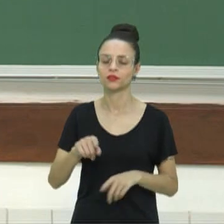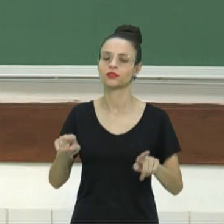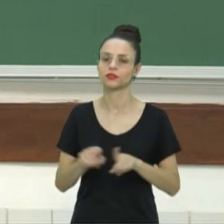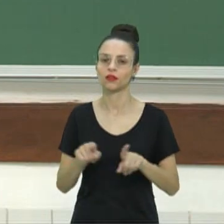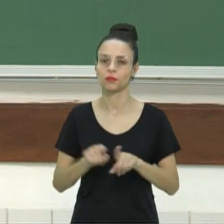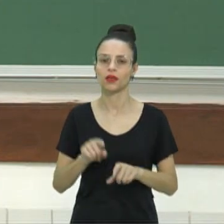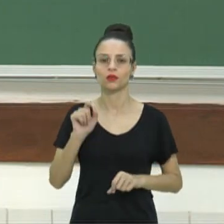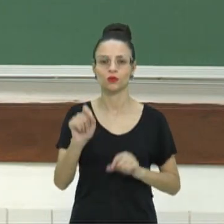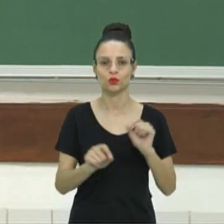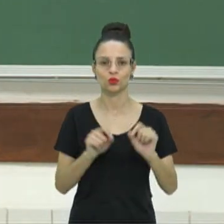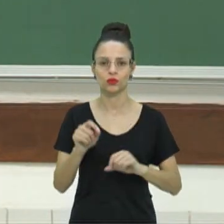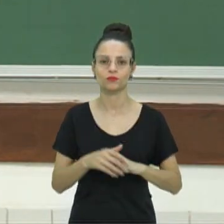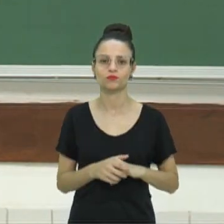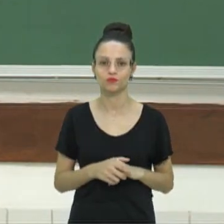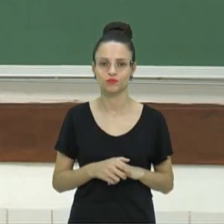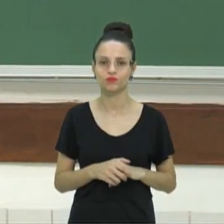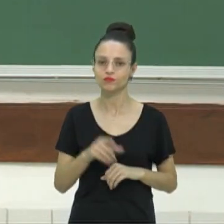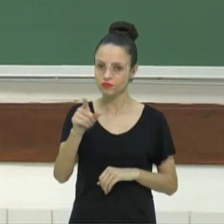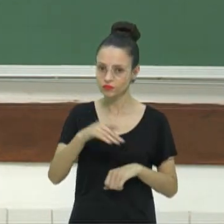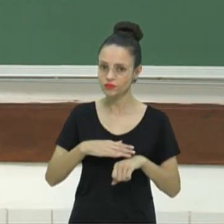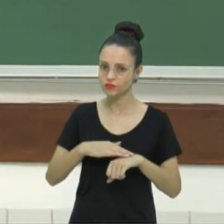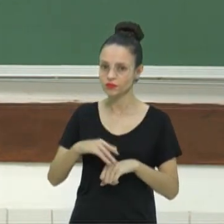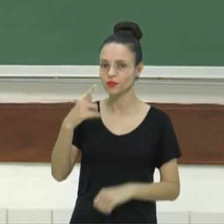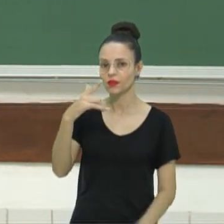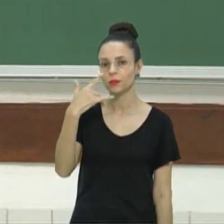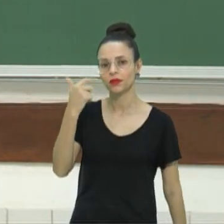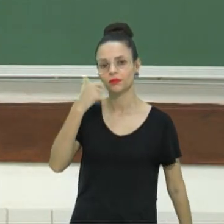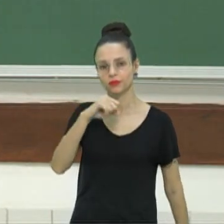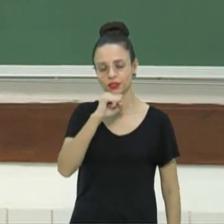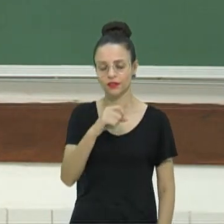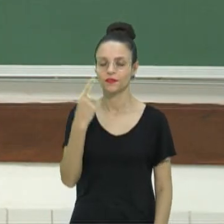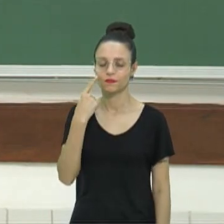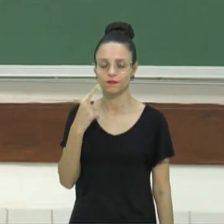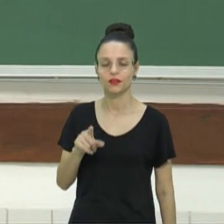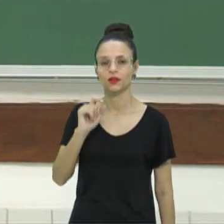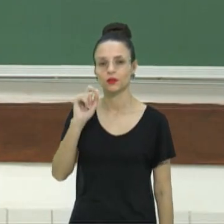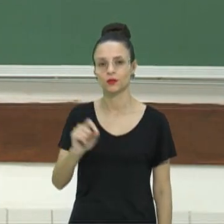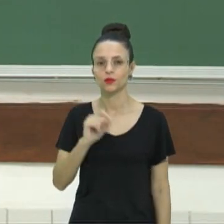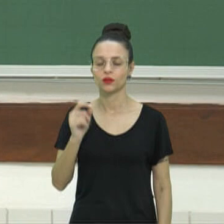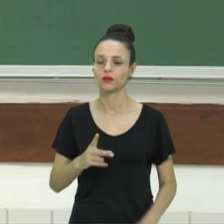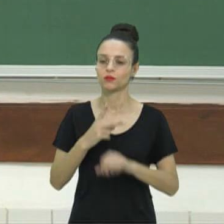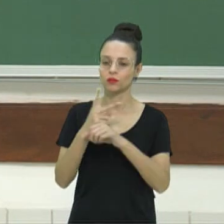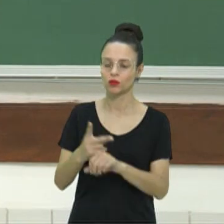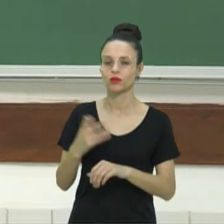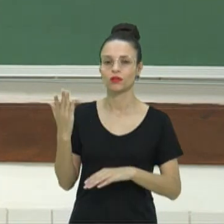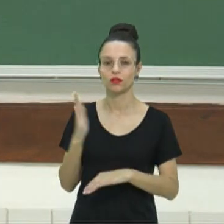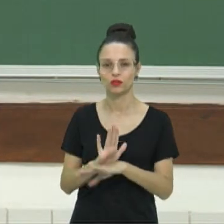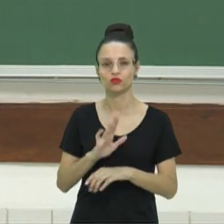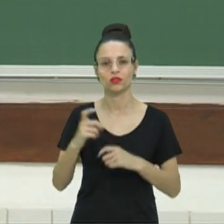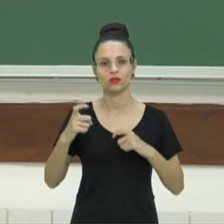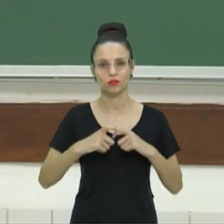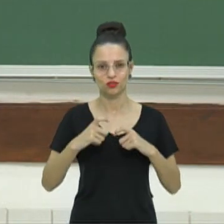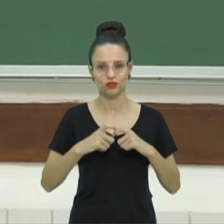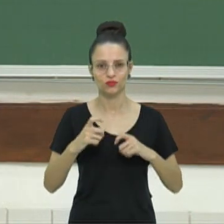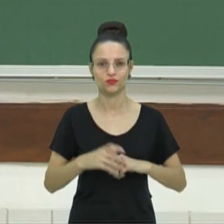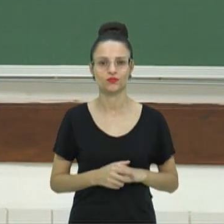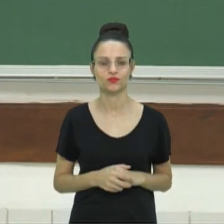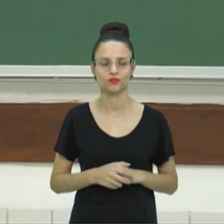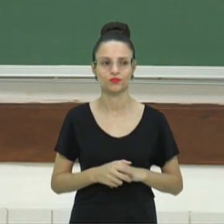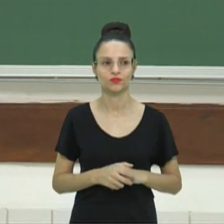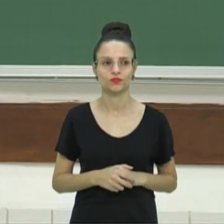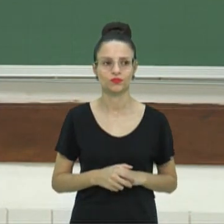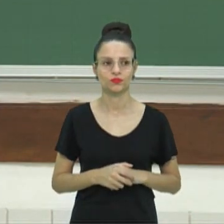desses números, conversa com seus pais aí e tá verificando, tá procurando a ajuda de um médico.